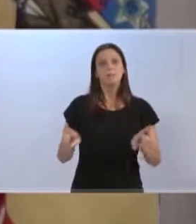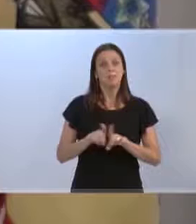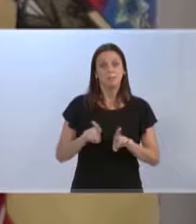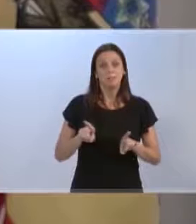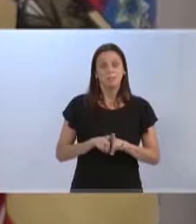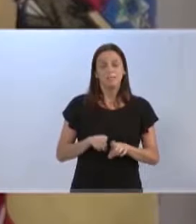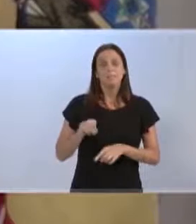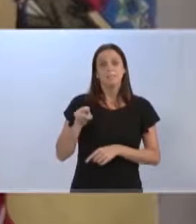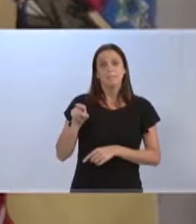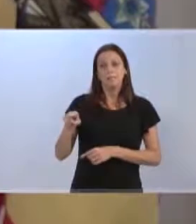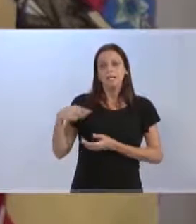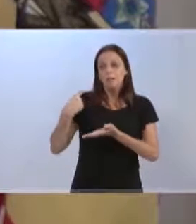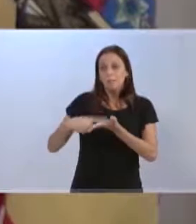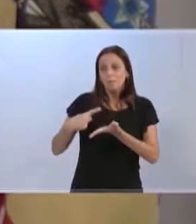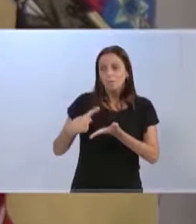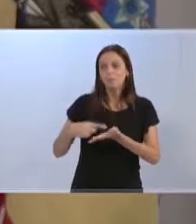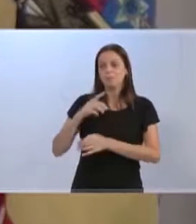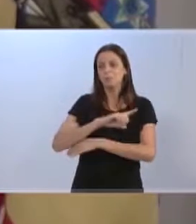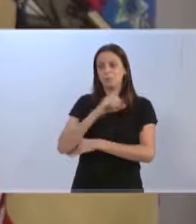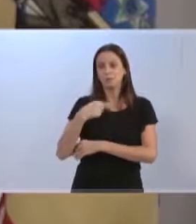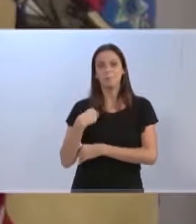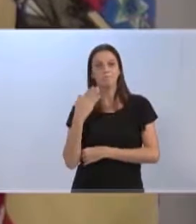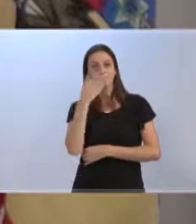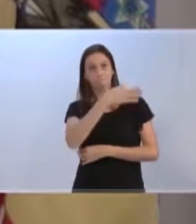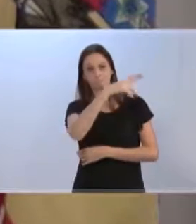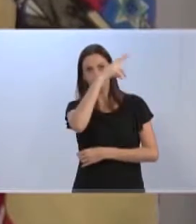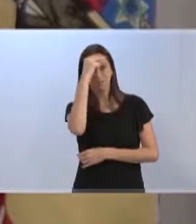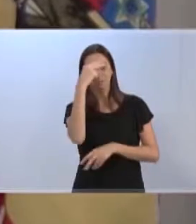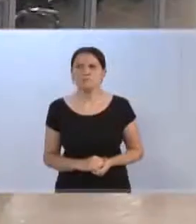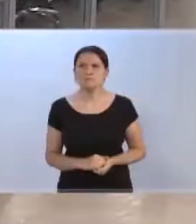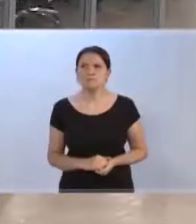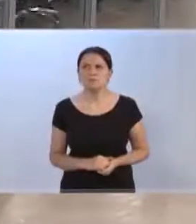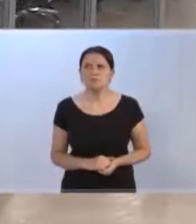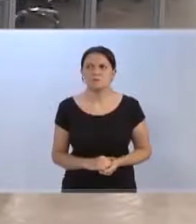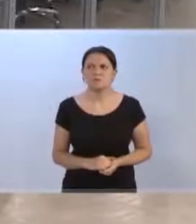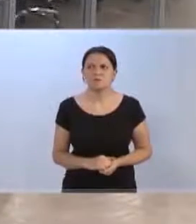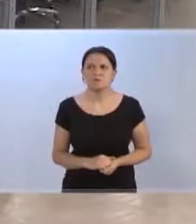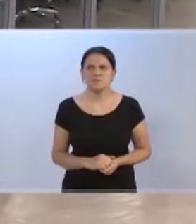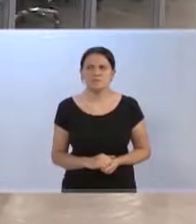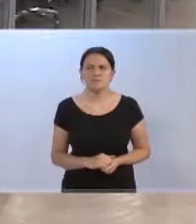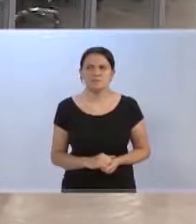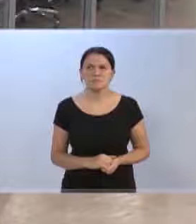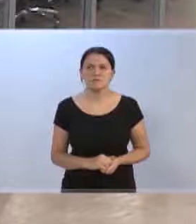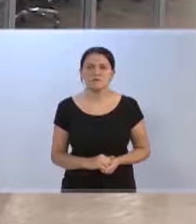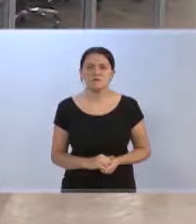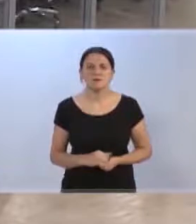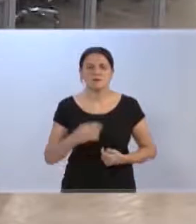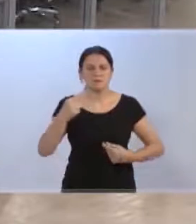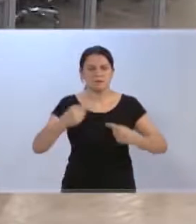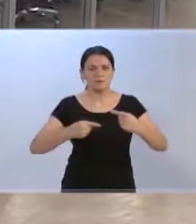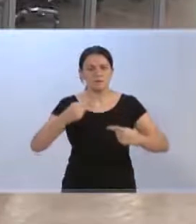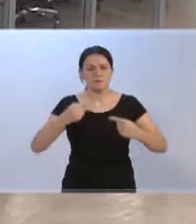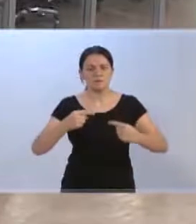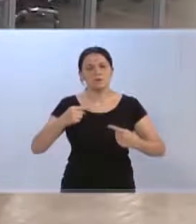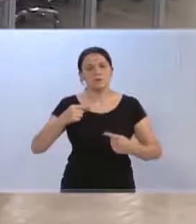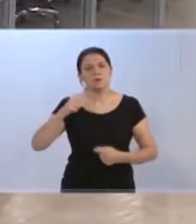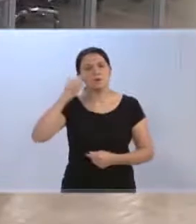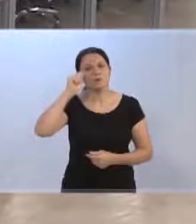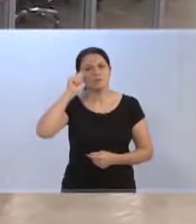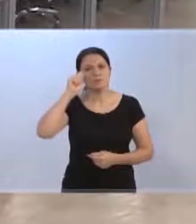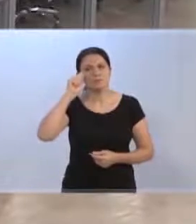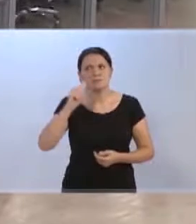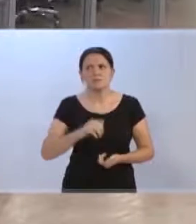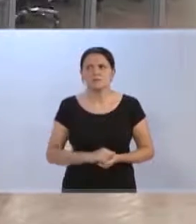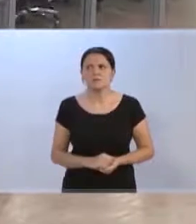determina a prioridade na pavimentação de vias públicas onde se localizam estabelecimentos de ensino no município de